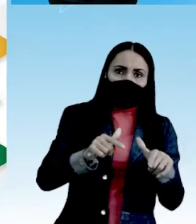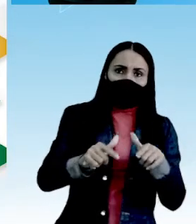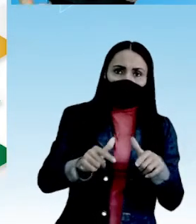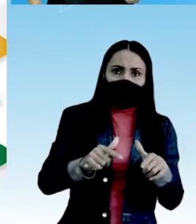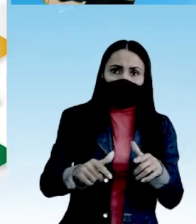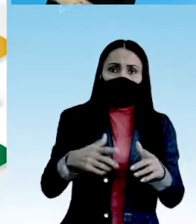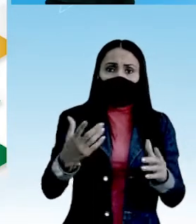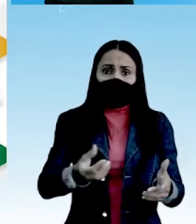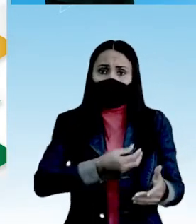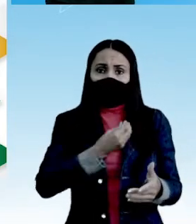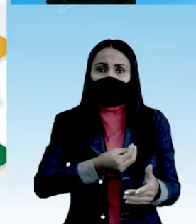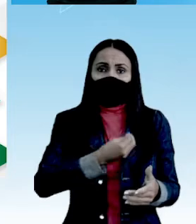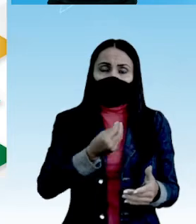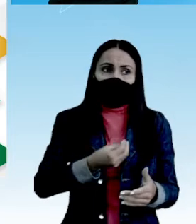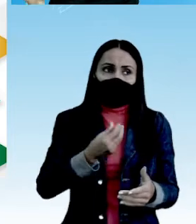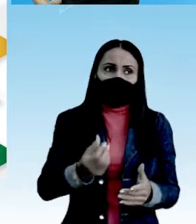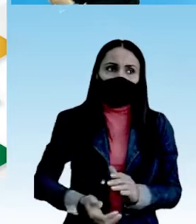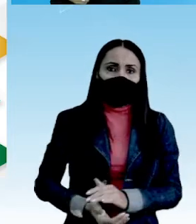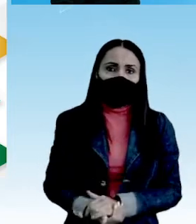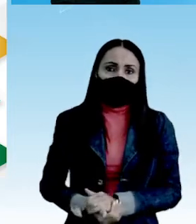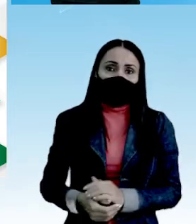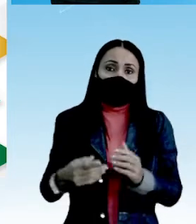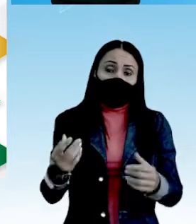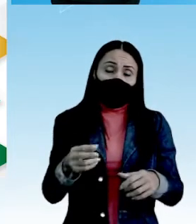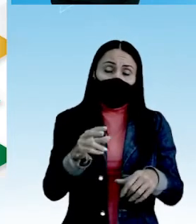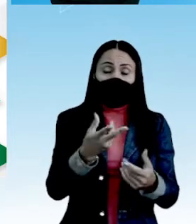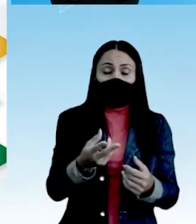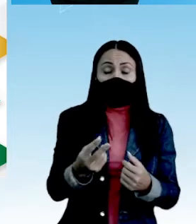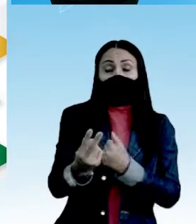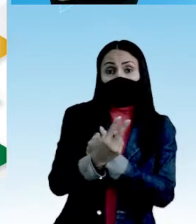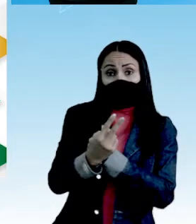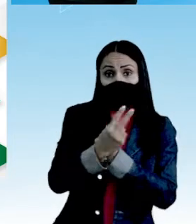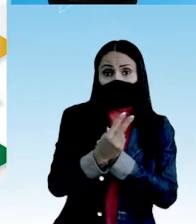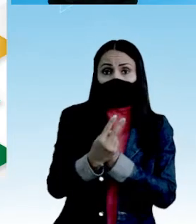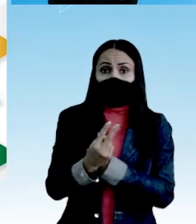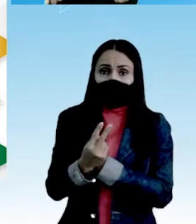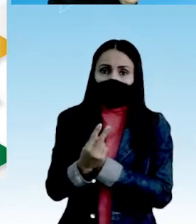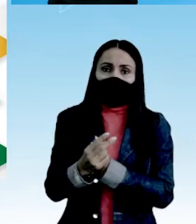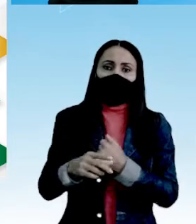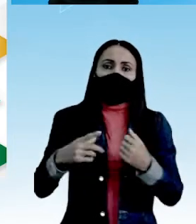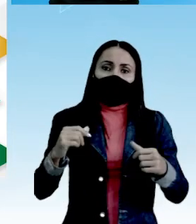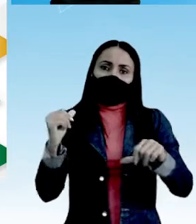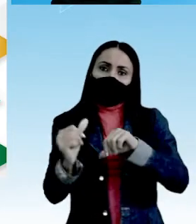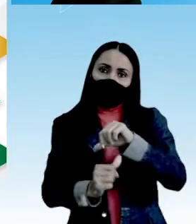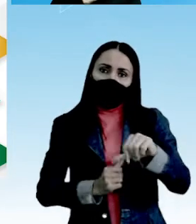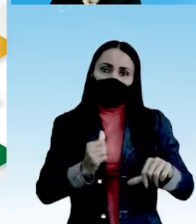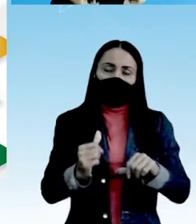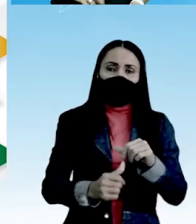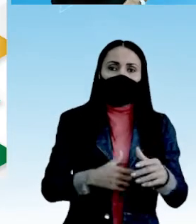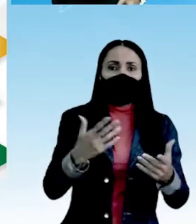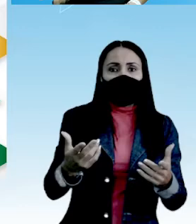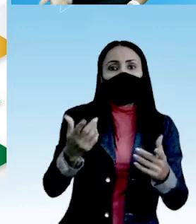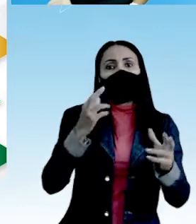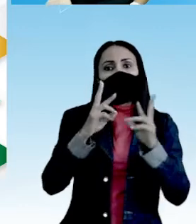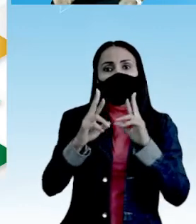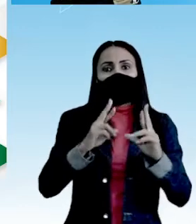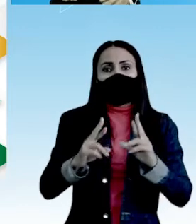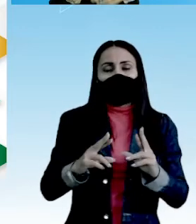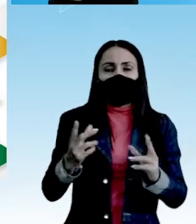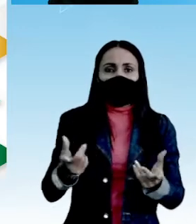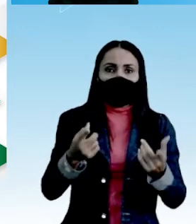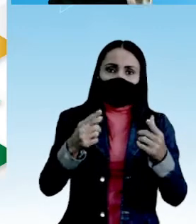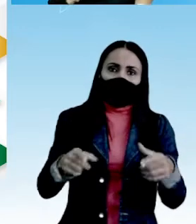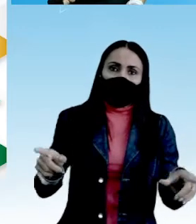que tem a vida dela, né? Que se cuida, né? Que faz questão de se cuidar, né? De mudar. Então já é meio que uma resposta para aquela música,